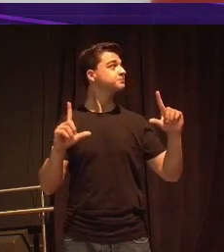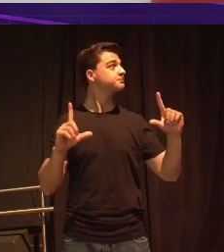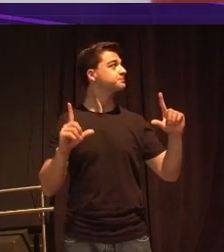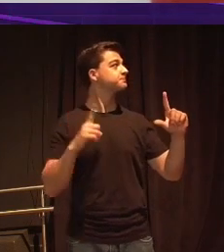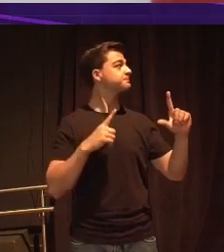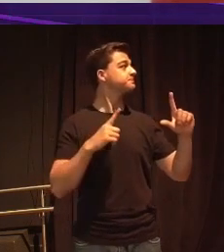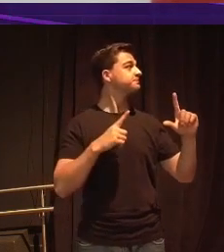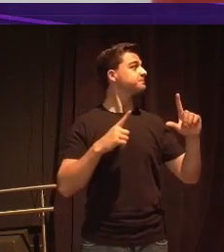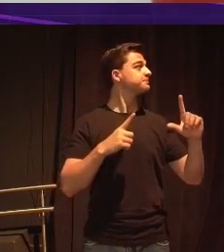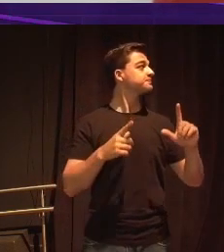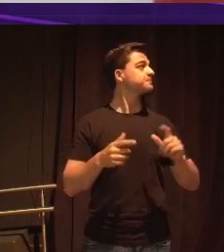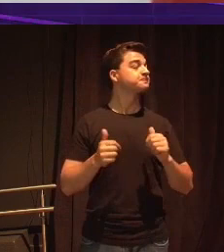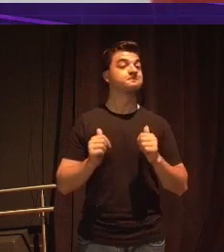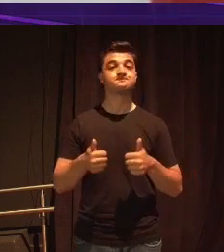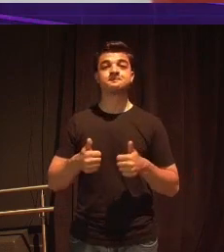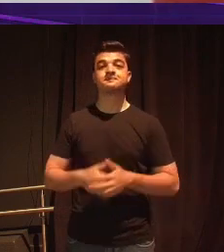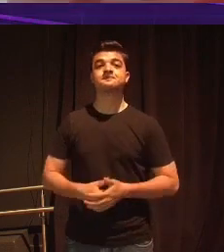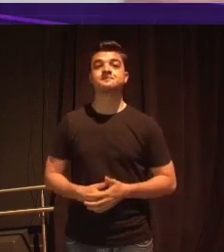aqui.